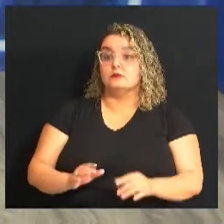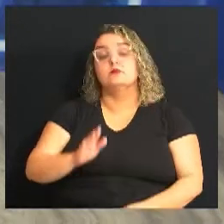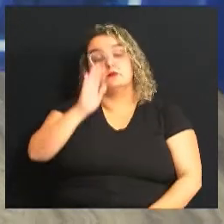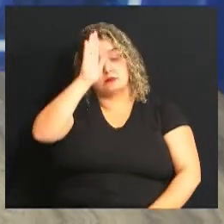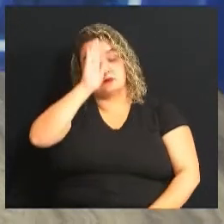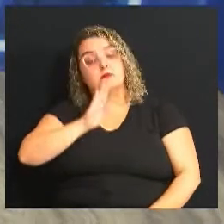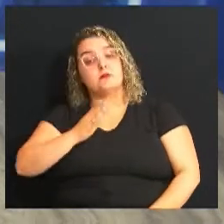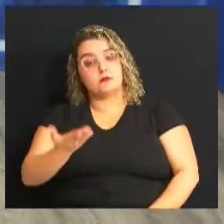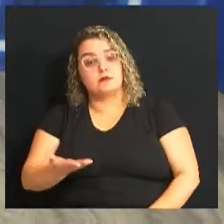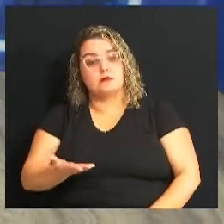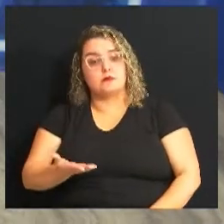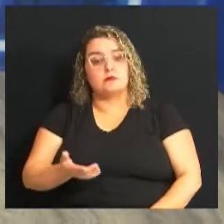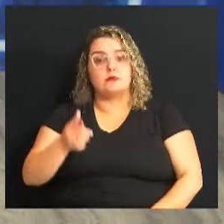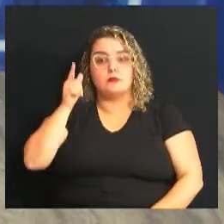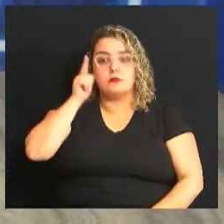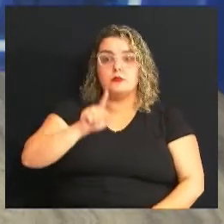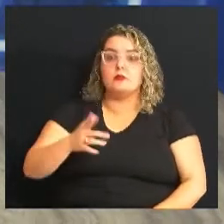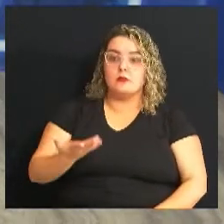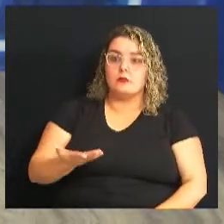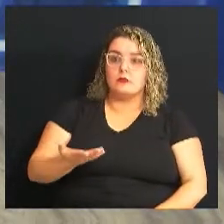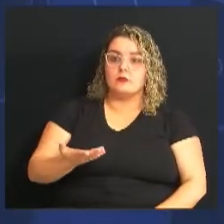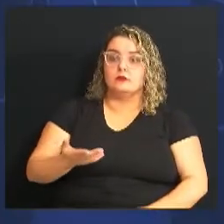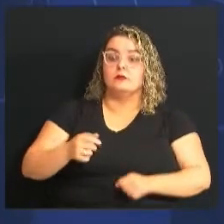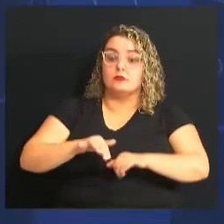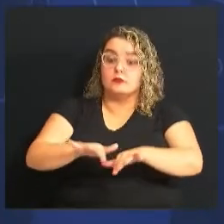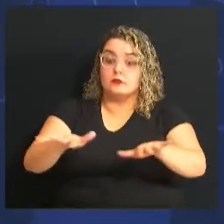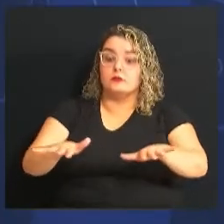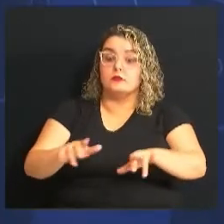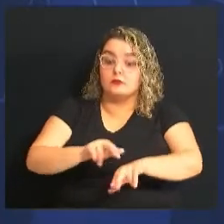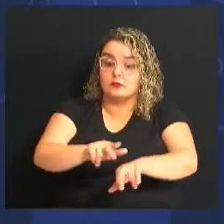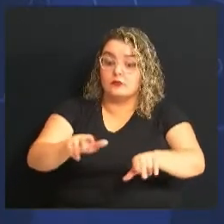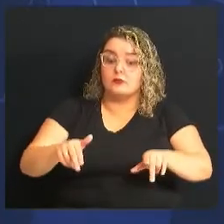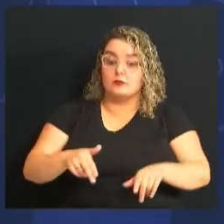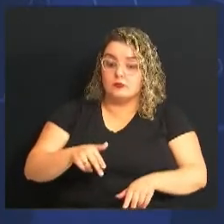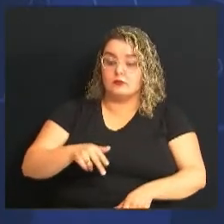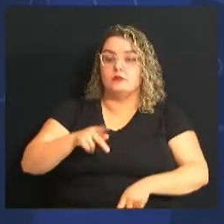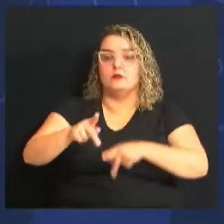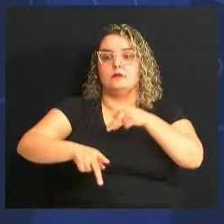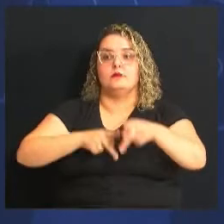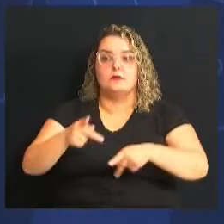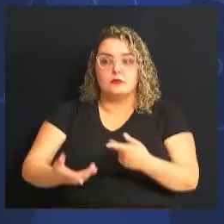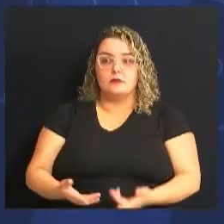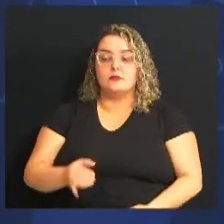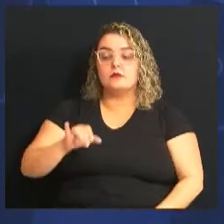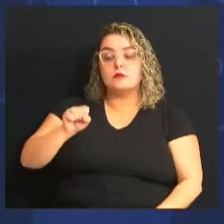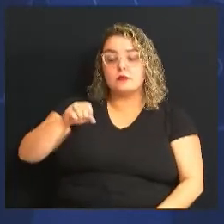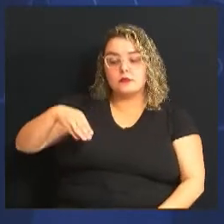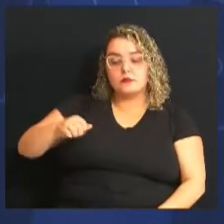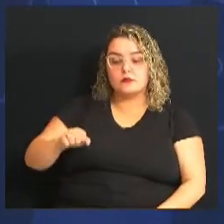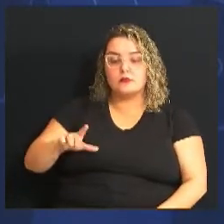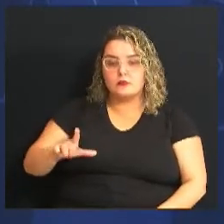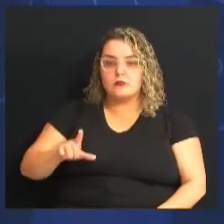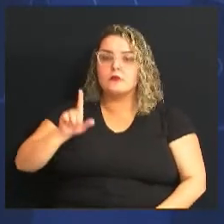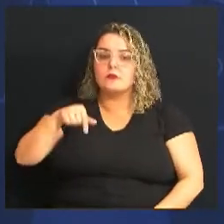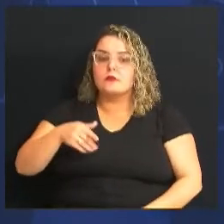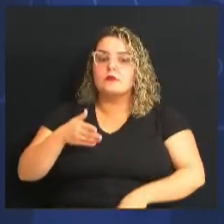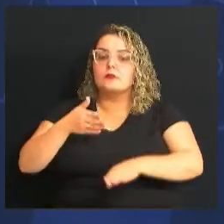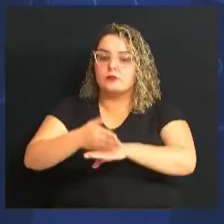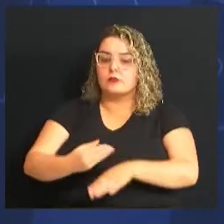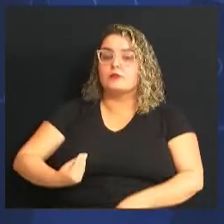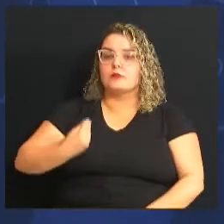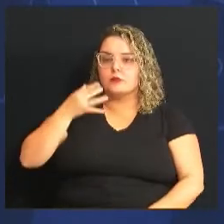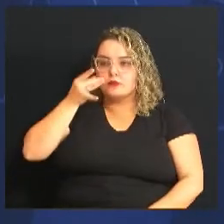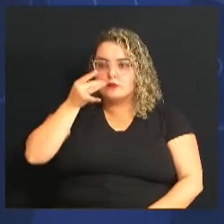Gratuitamente você consegue abranger muitos públicos. Ismael, ele é totalmente presencial ou existe alguma